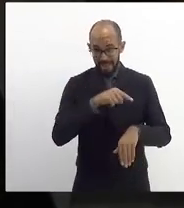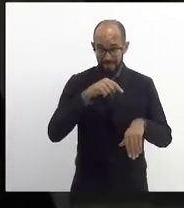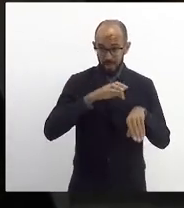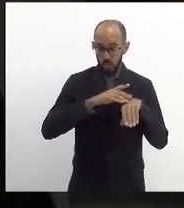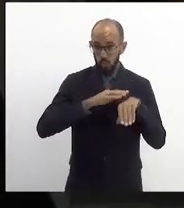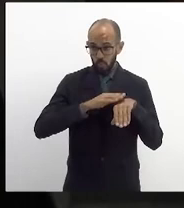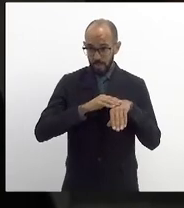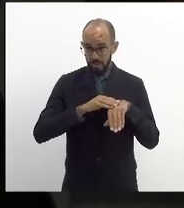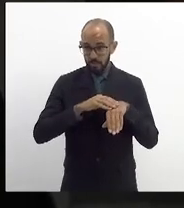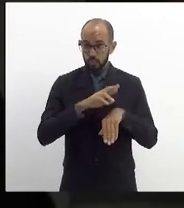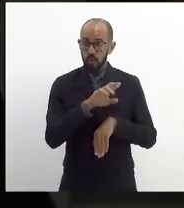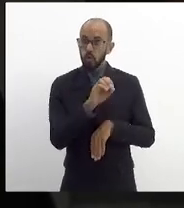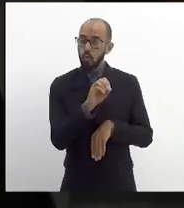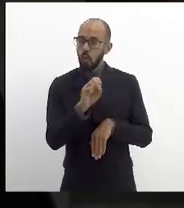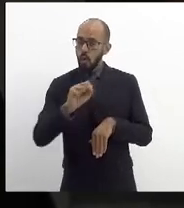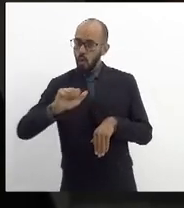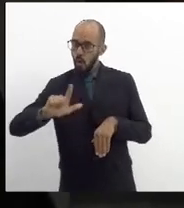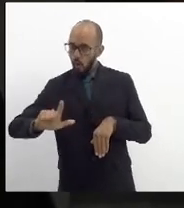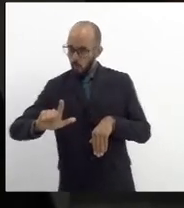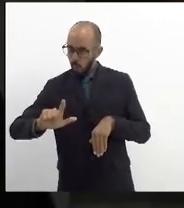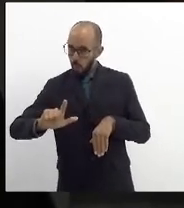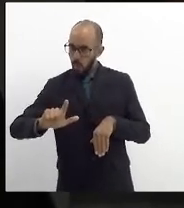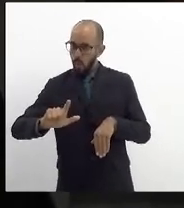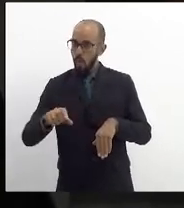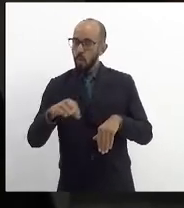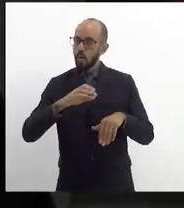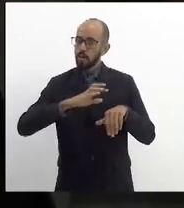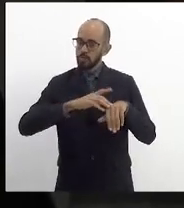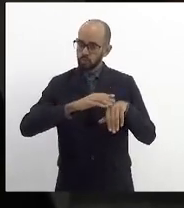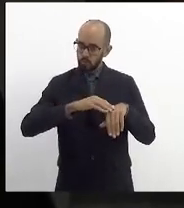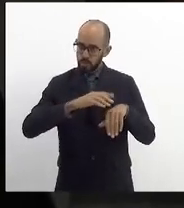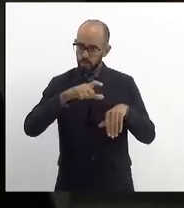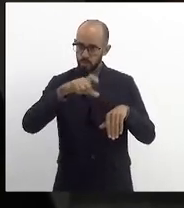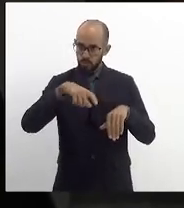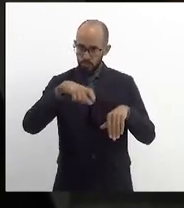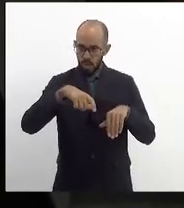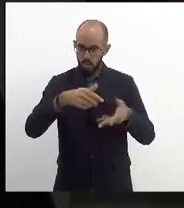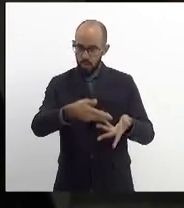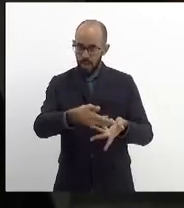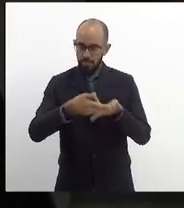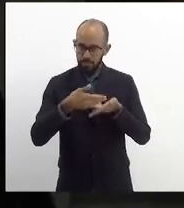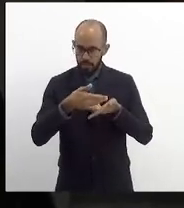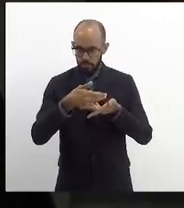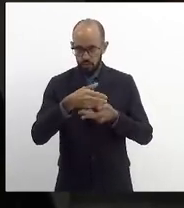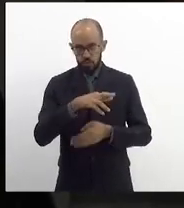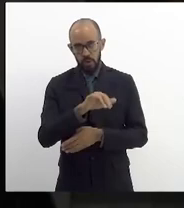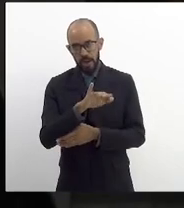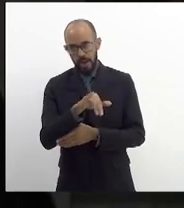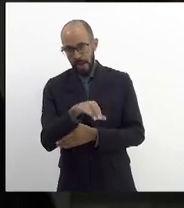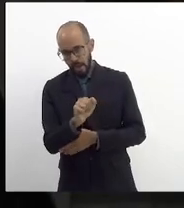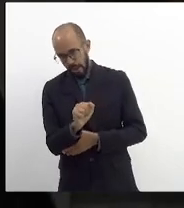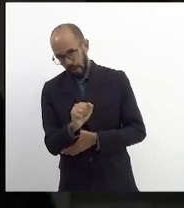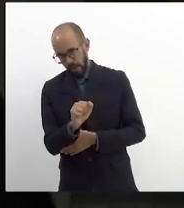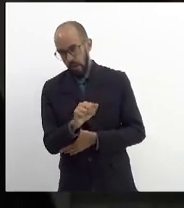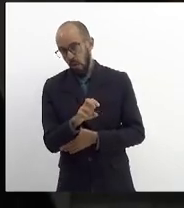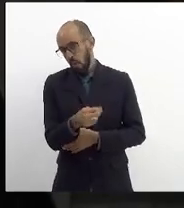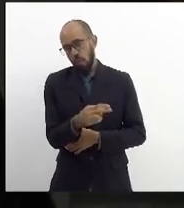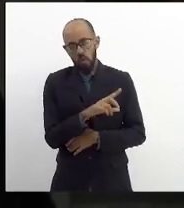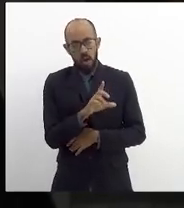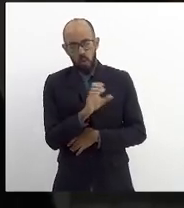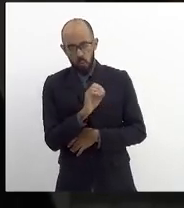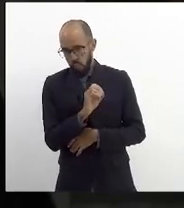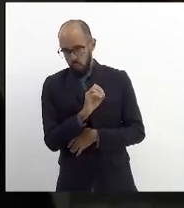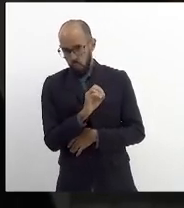tiver no rol das doenças que o plano indeniza hoje sendo raro ou não se tiver no hall